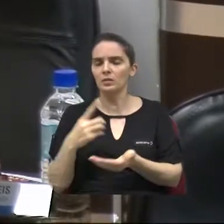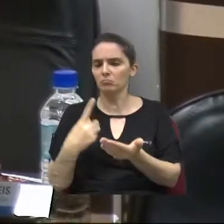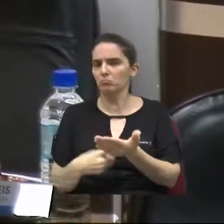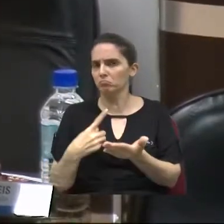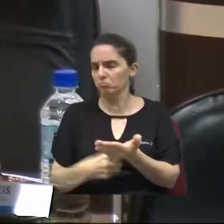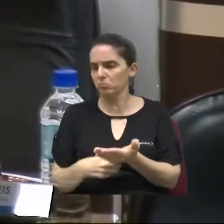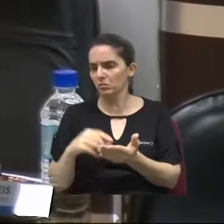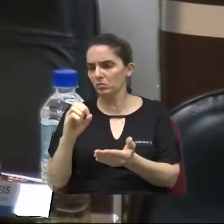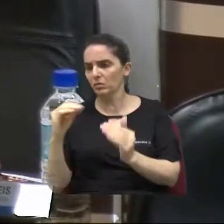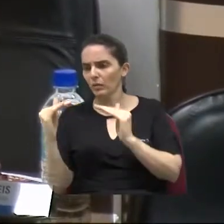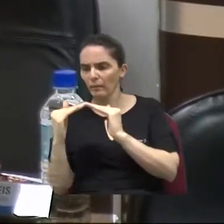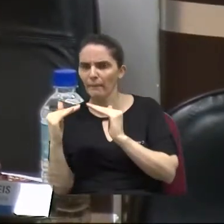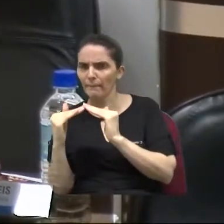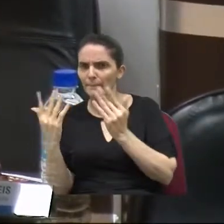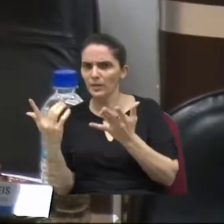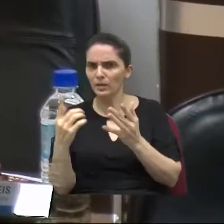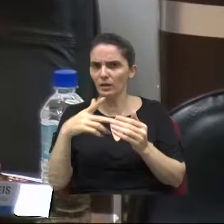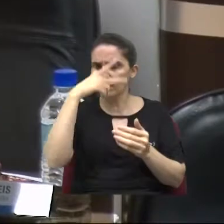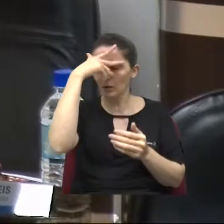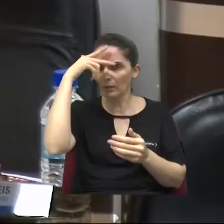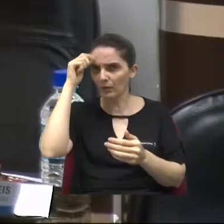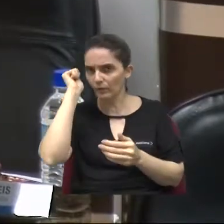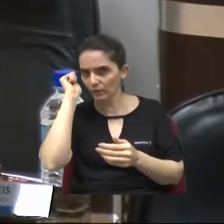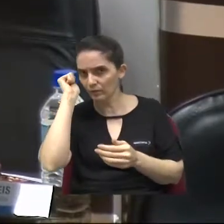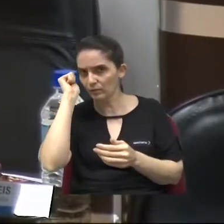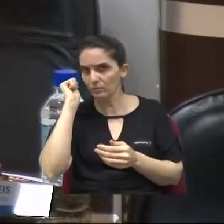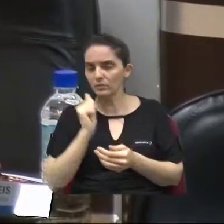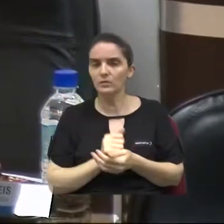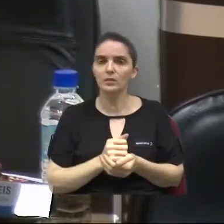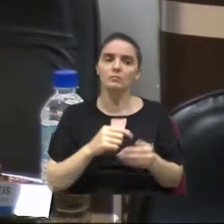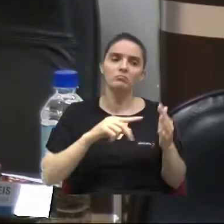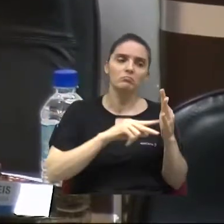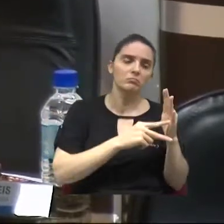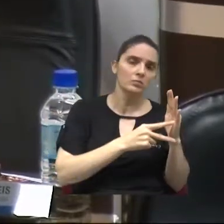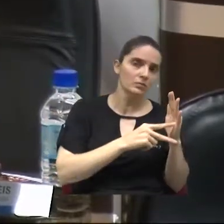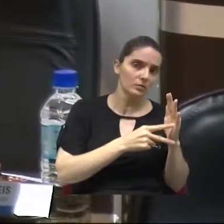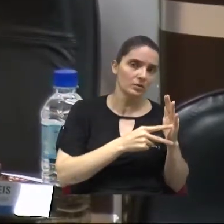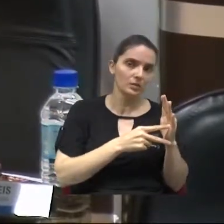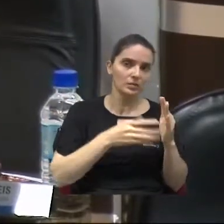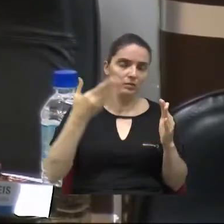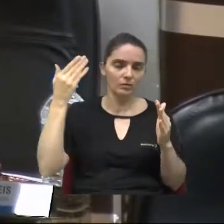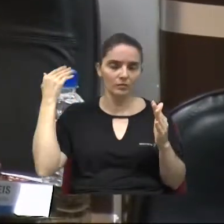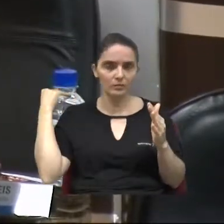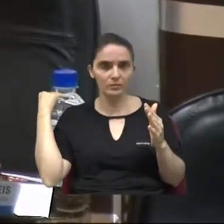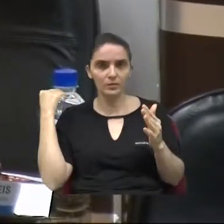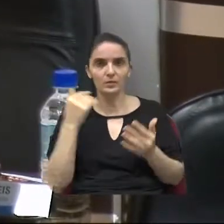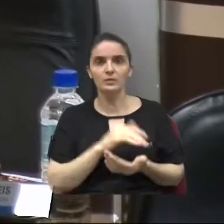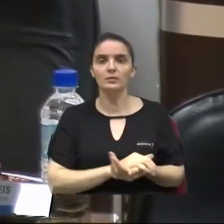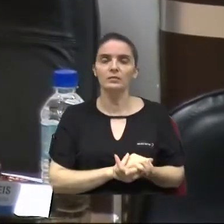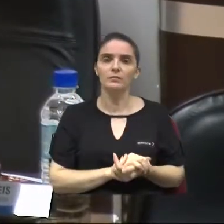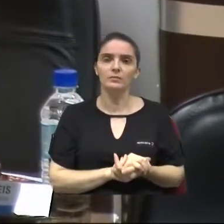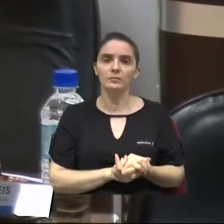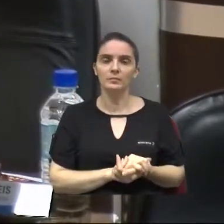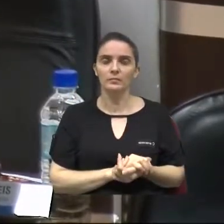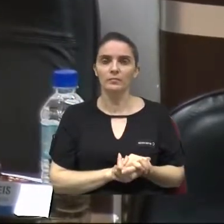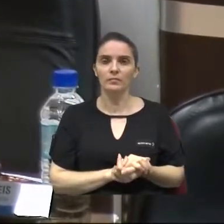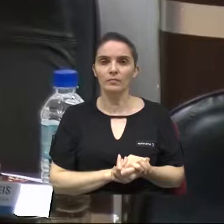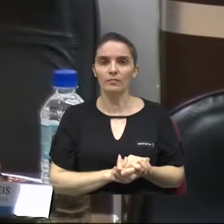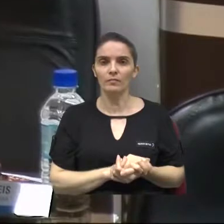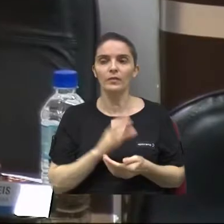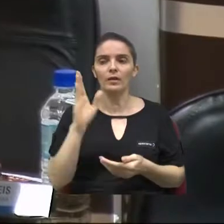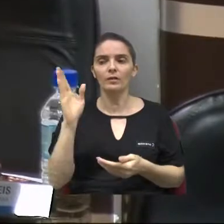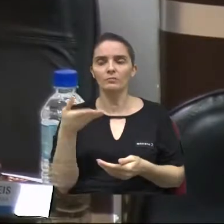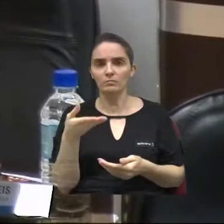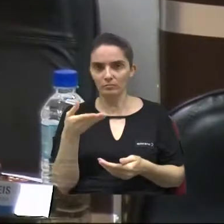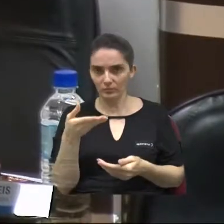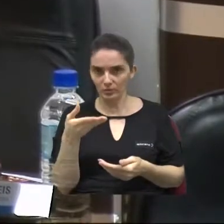feito entre a prefeitura e o sindicato na época que foi feito a reunião. Então, já foi oficializado o